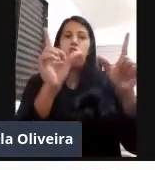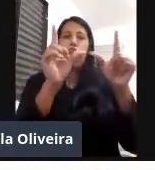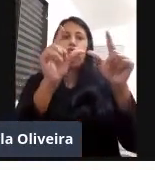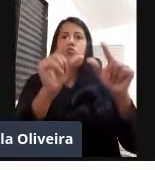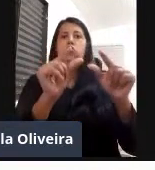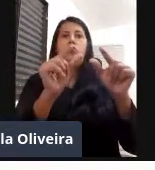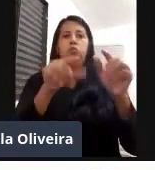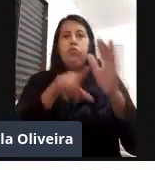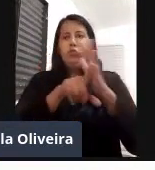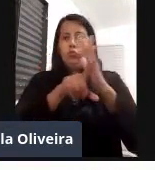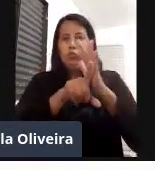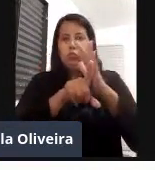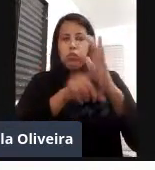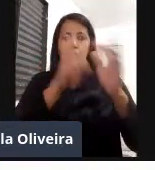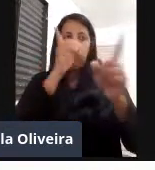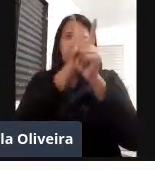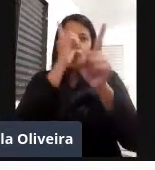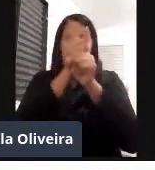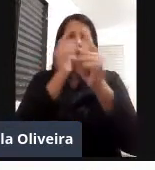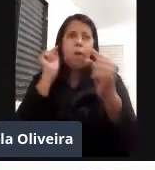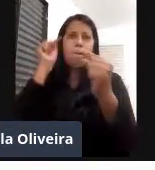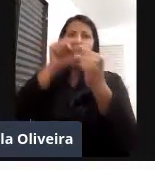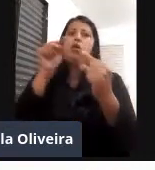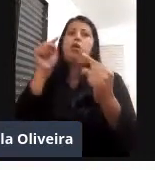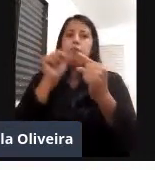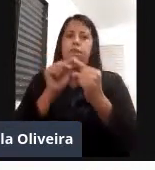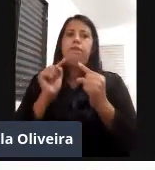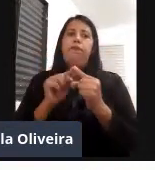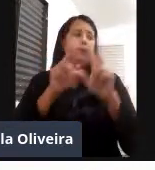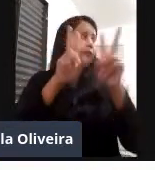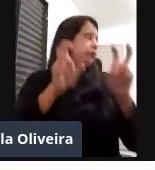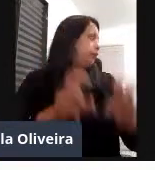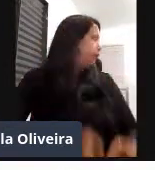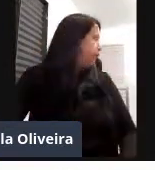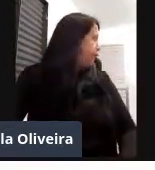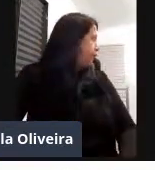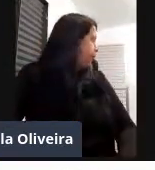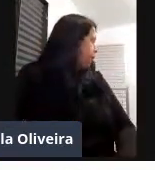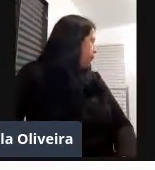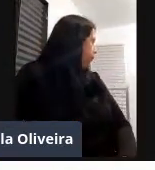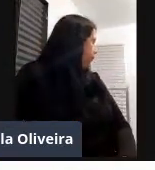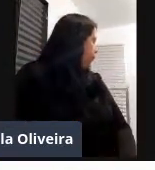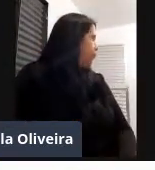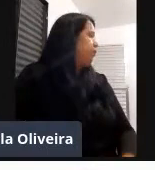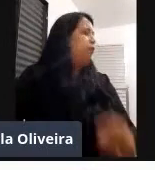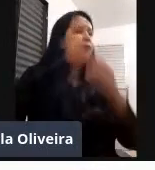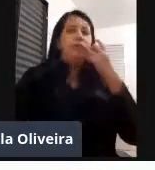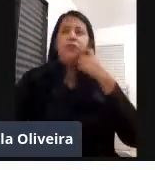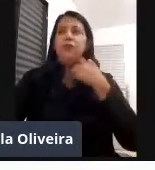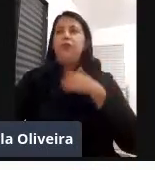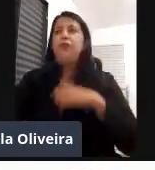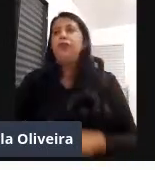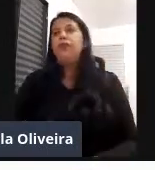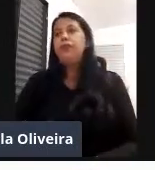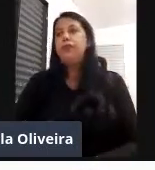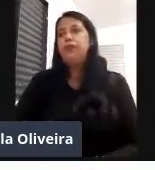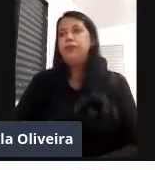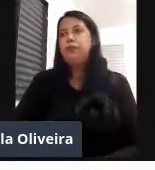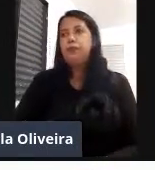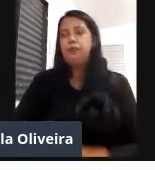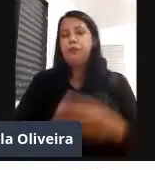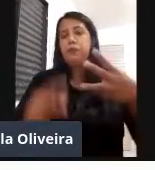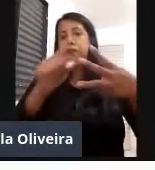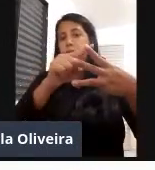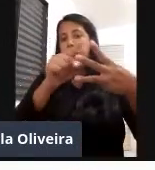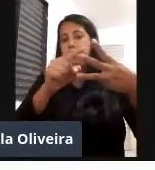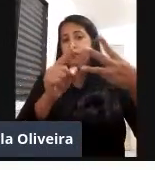sei se vocês conseguem ver o meu mouse, mas nós temos aqui o AND, o OR e o NOT. Vou já explicar o que é cada um,